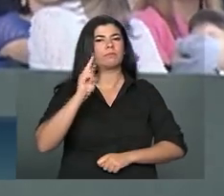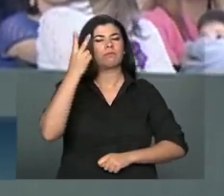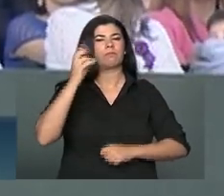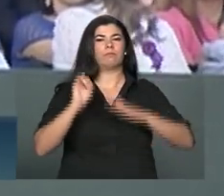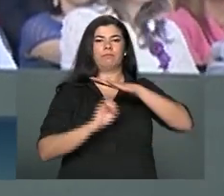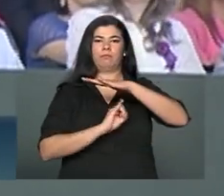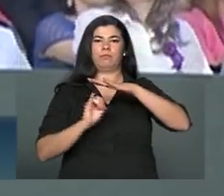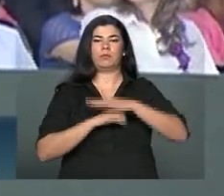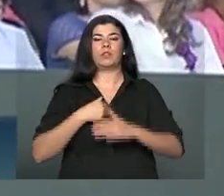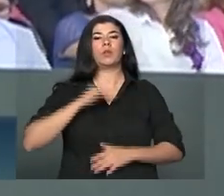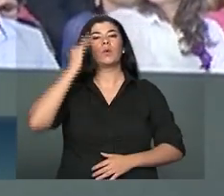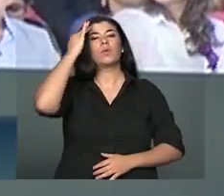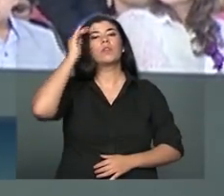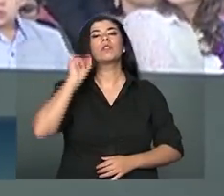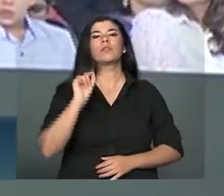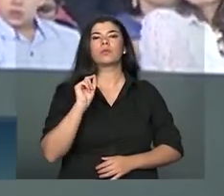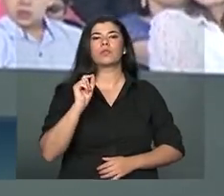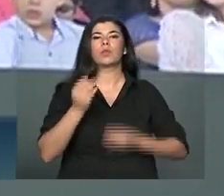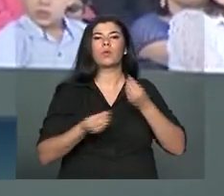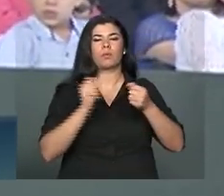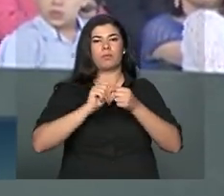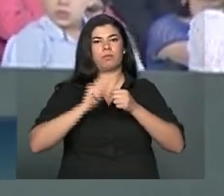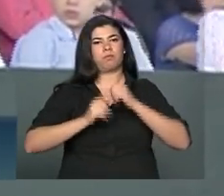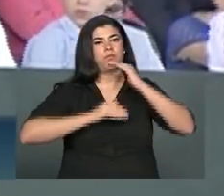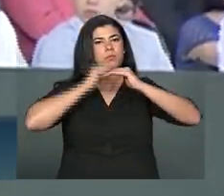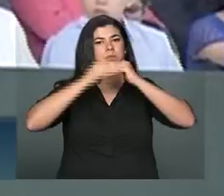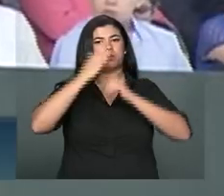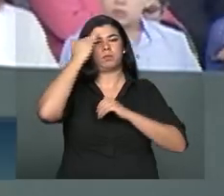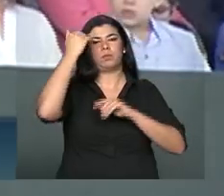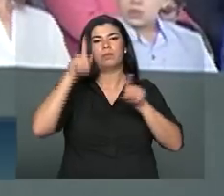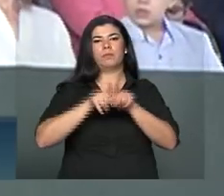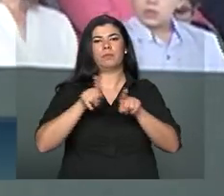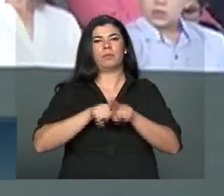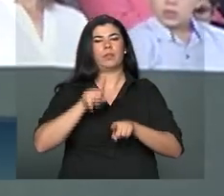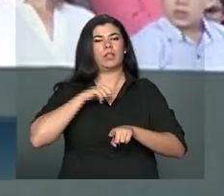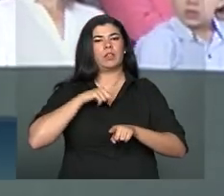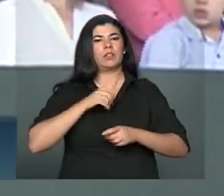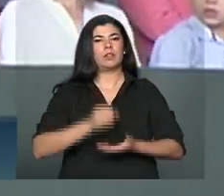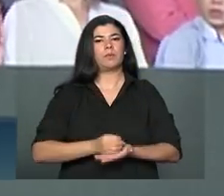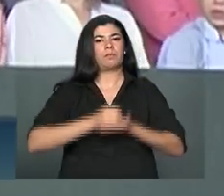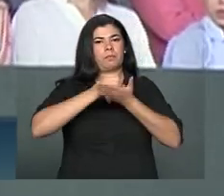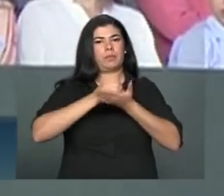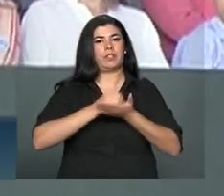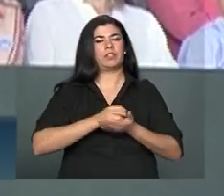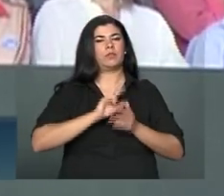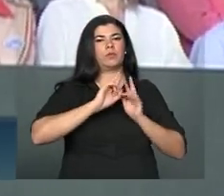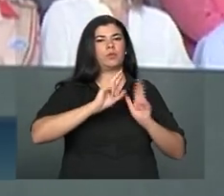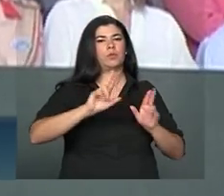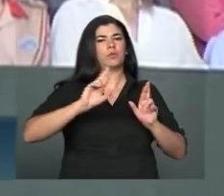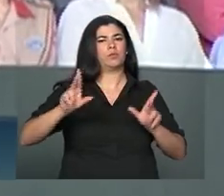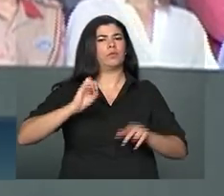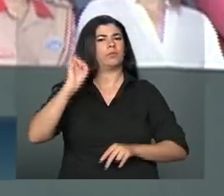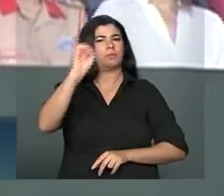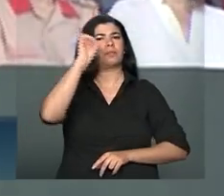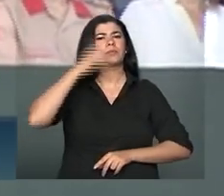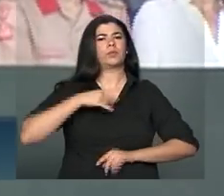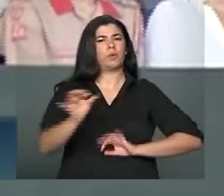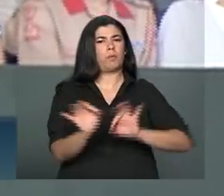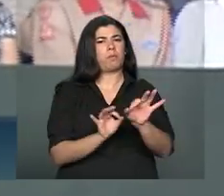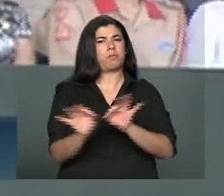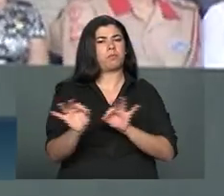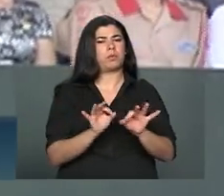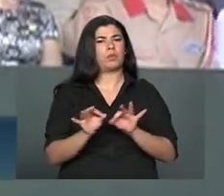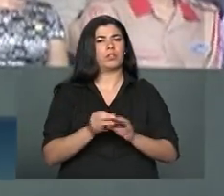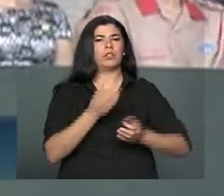que entende a necessidade de modernizar-se. Está engajada em grandes projetos que a levarão da